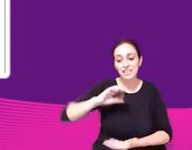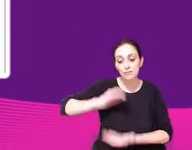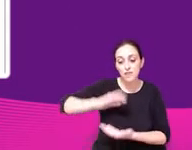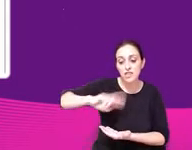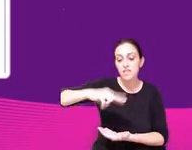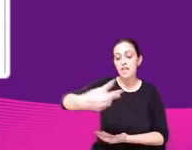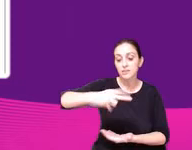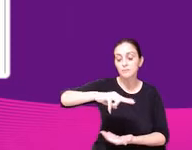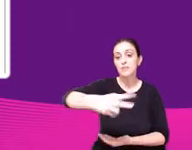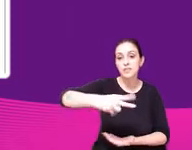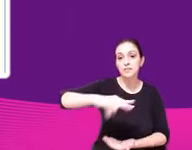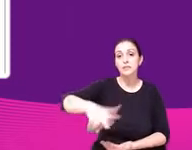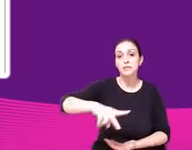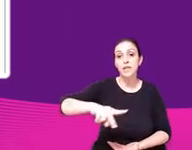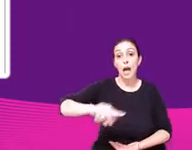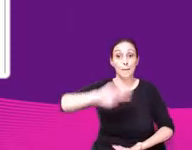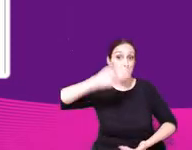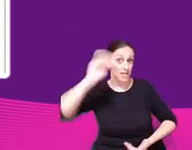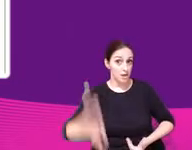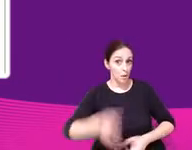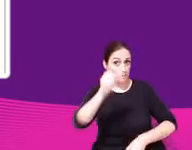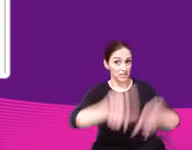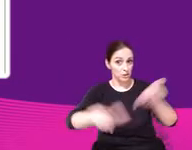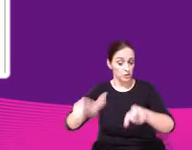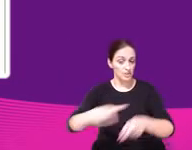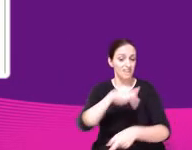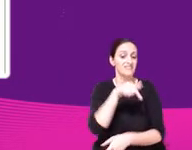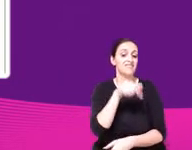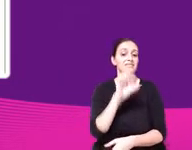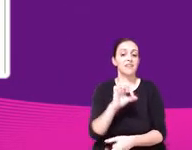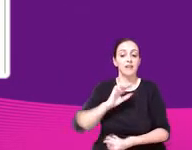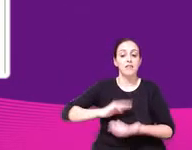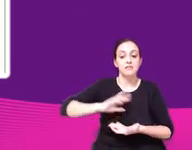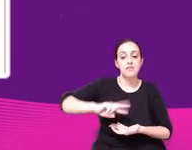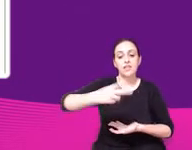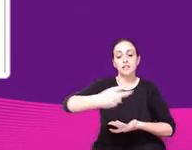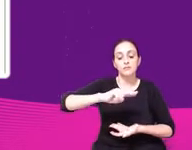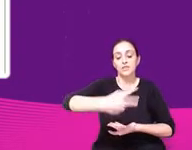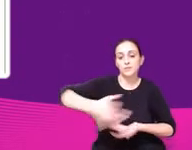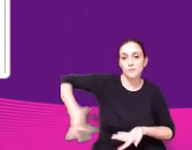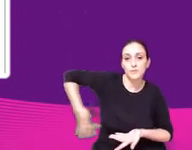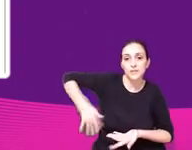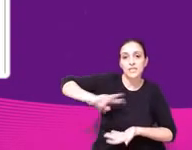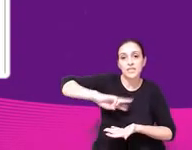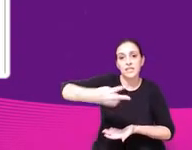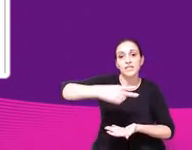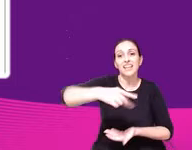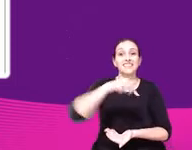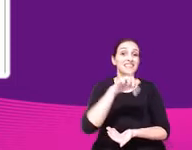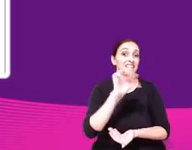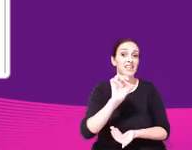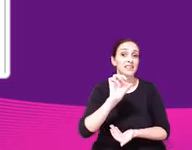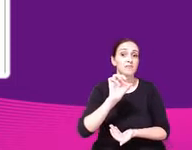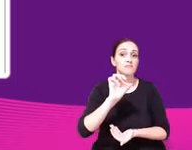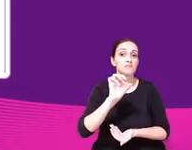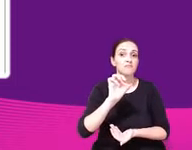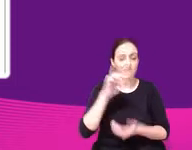nossa necessidade. Se vocês observarem o registro da BPO, a necessidade de transplante 70 por milhão. É desta conta.